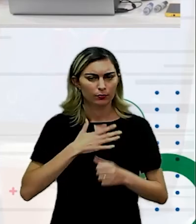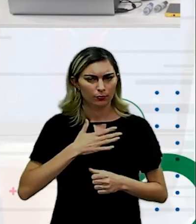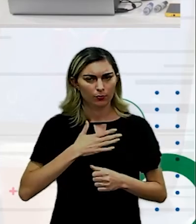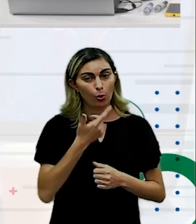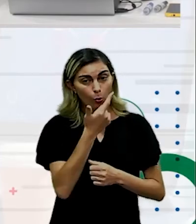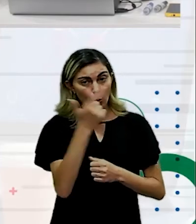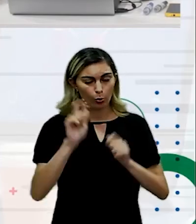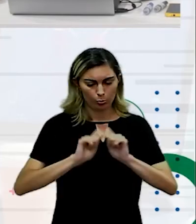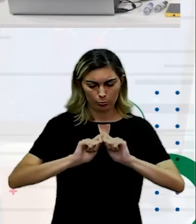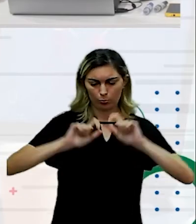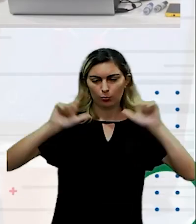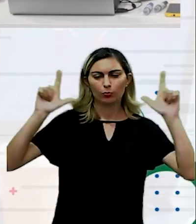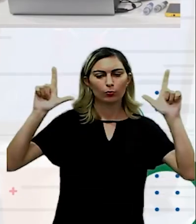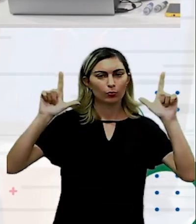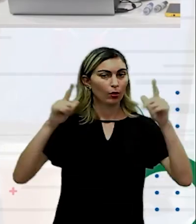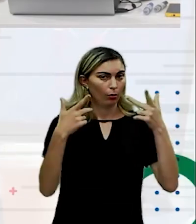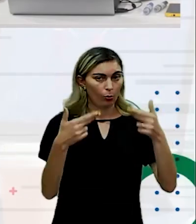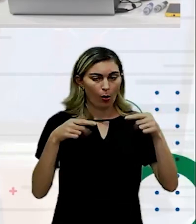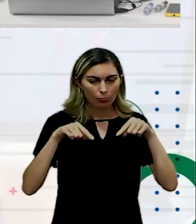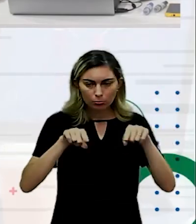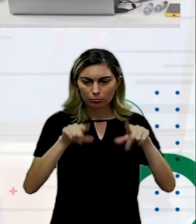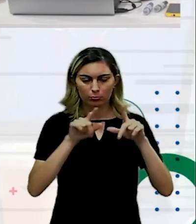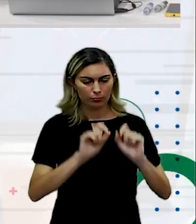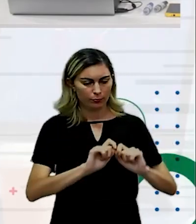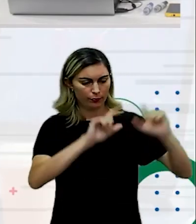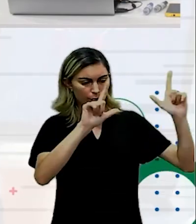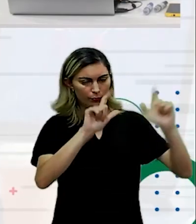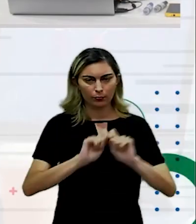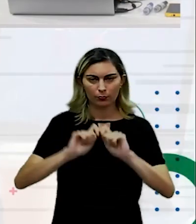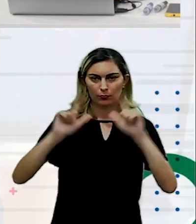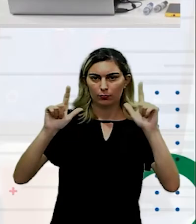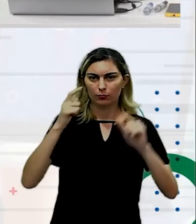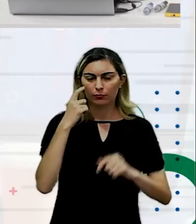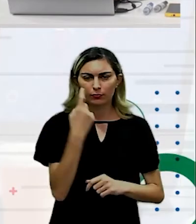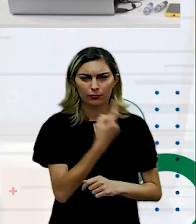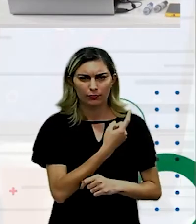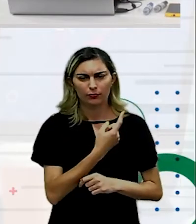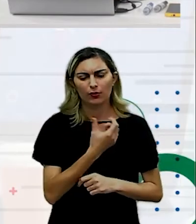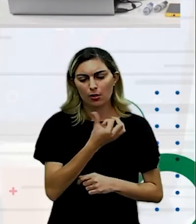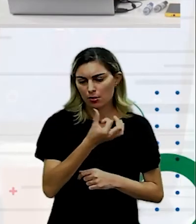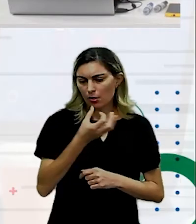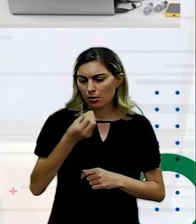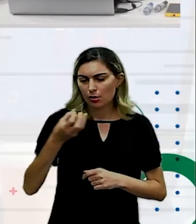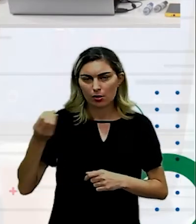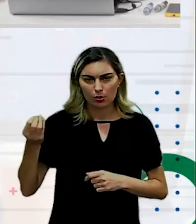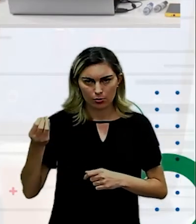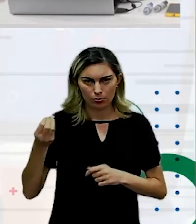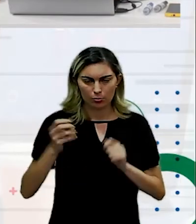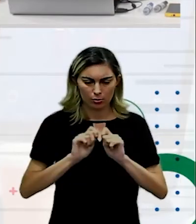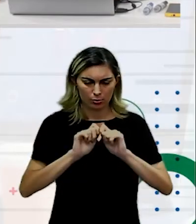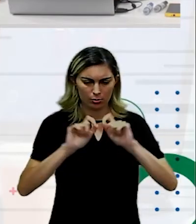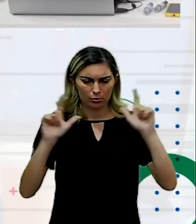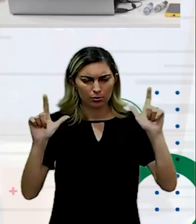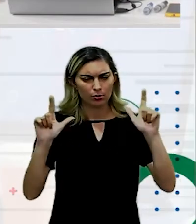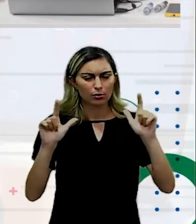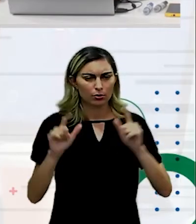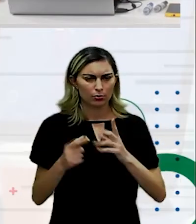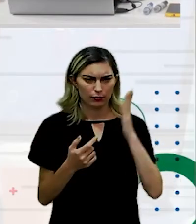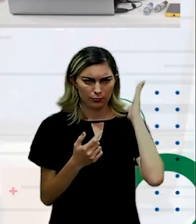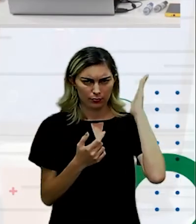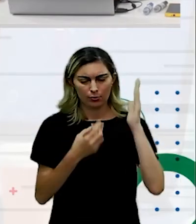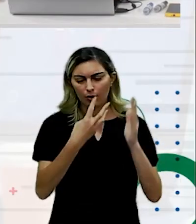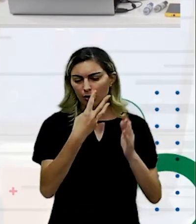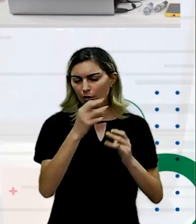outro proporcionalmente. Então, vamos lá. 600. Se aqui era